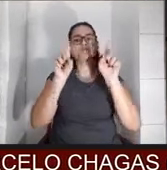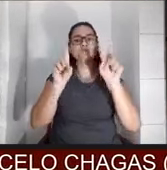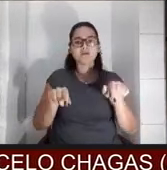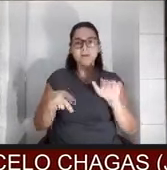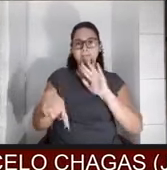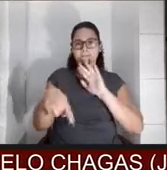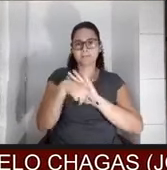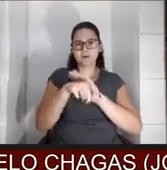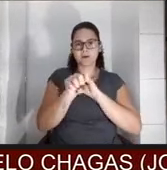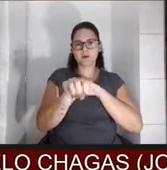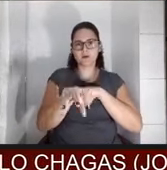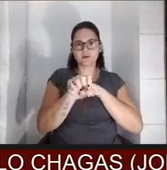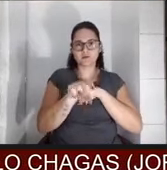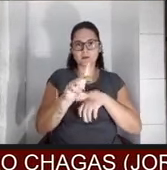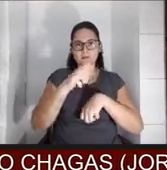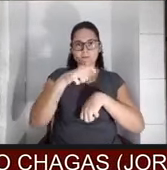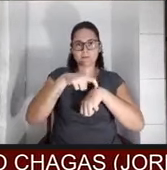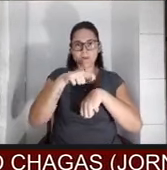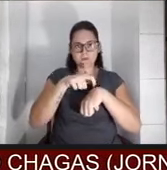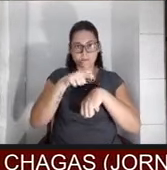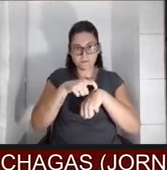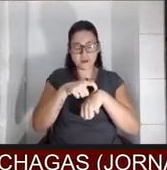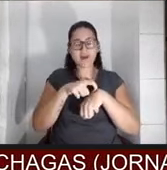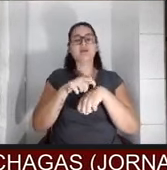em tempos de pandemia.